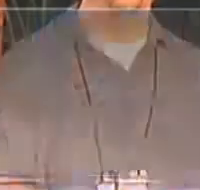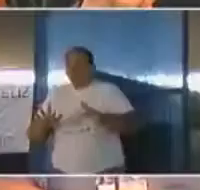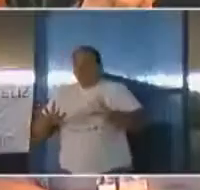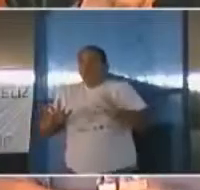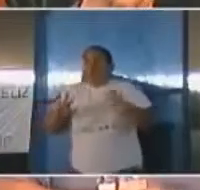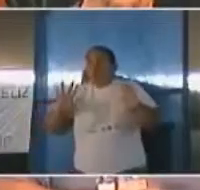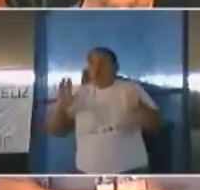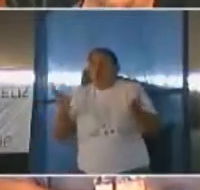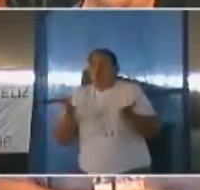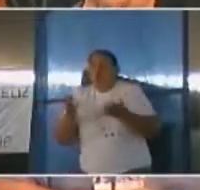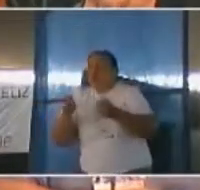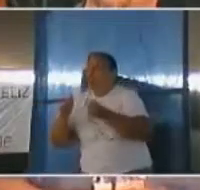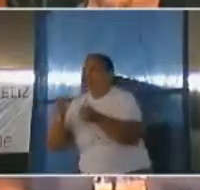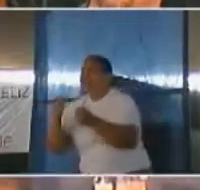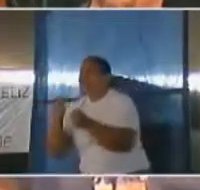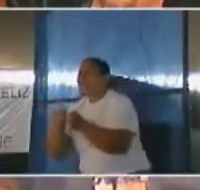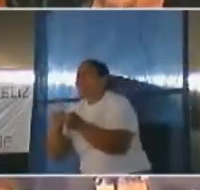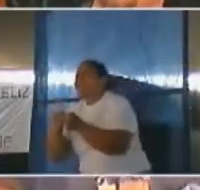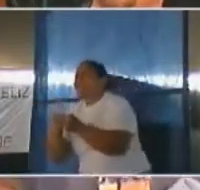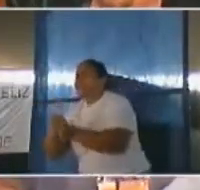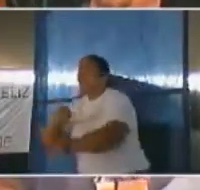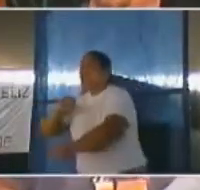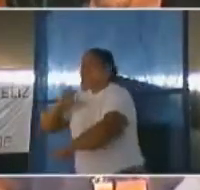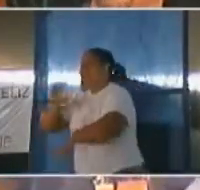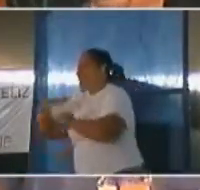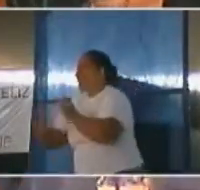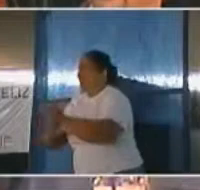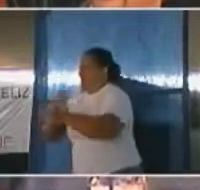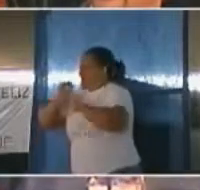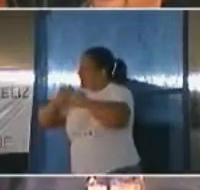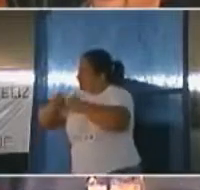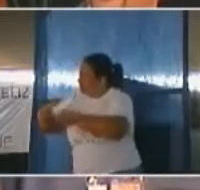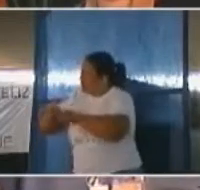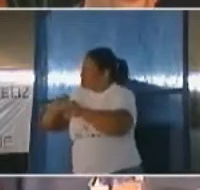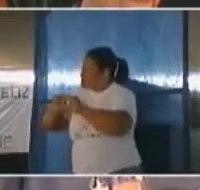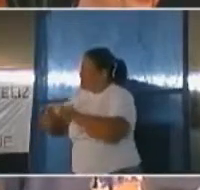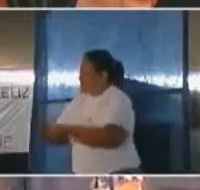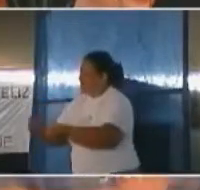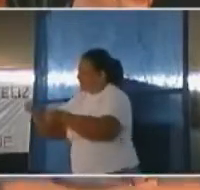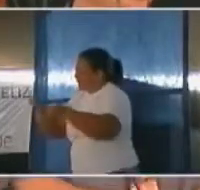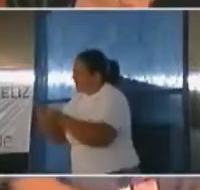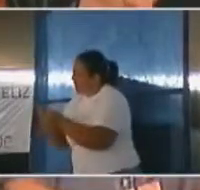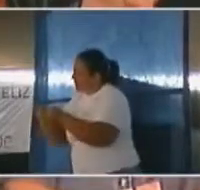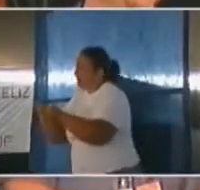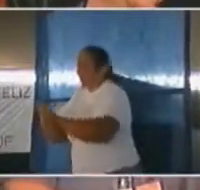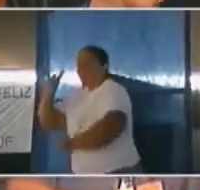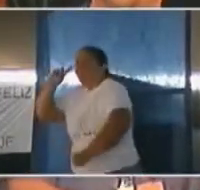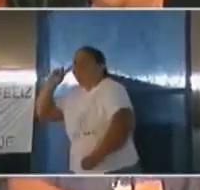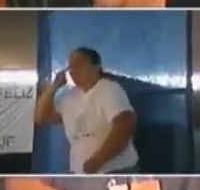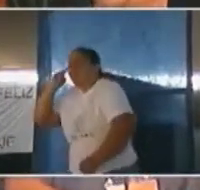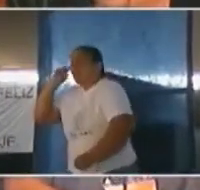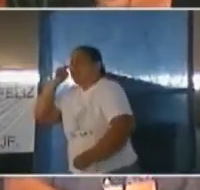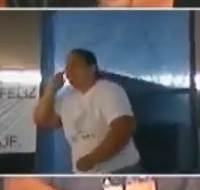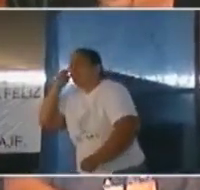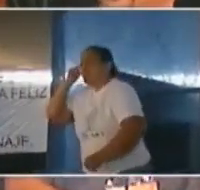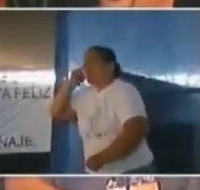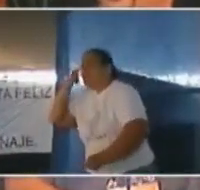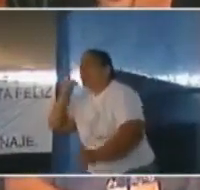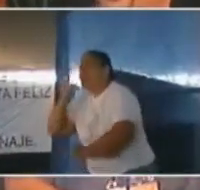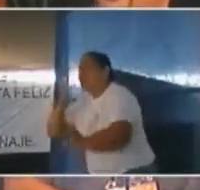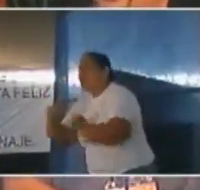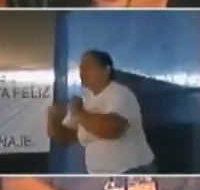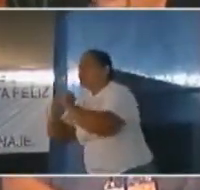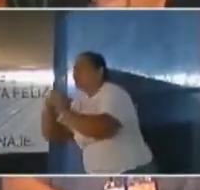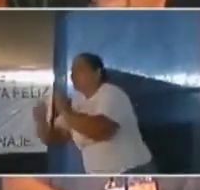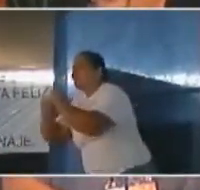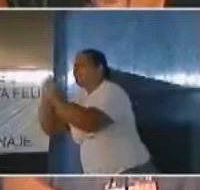muito mais de ação também. A gente precisa fazer o que a gente pensa. A gente precisa trabalhar